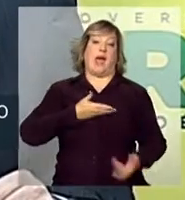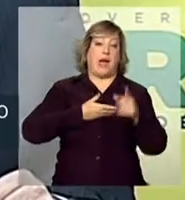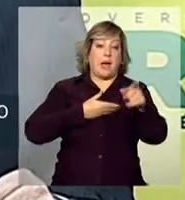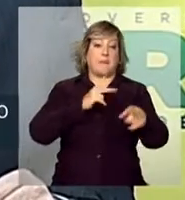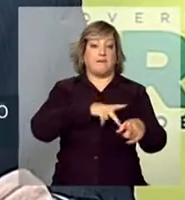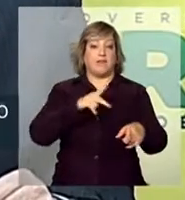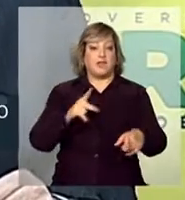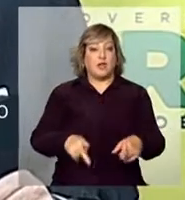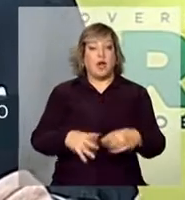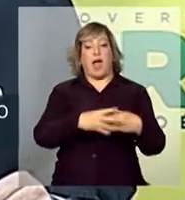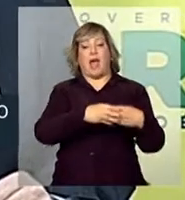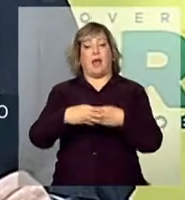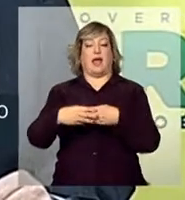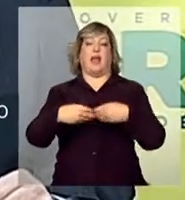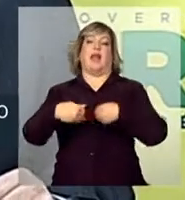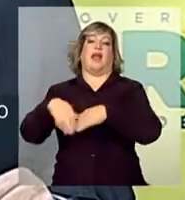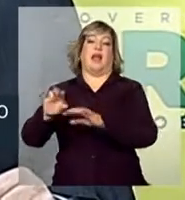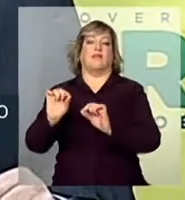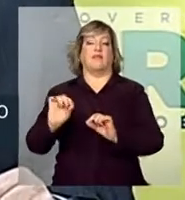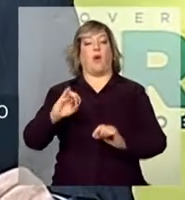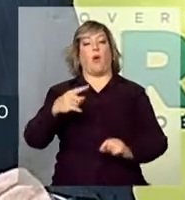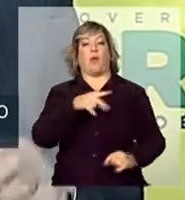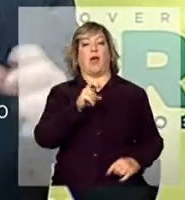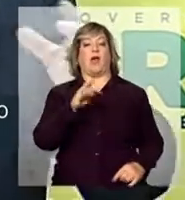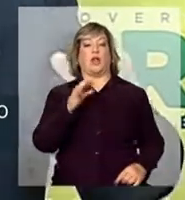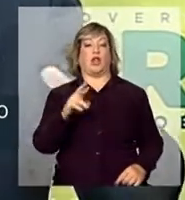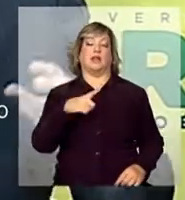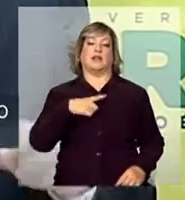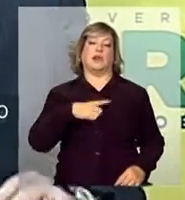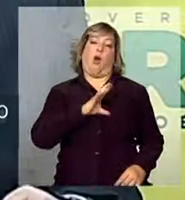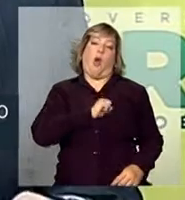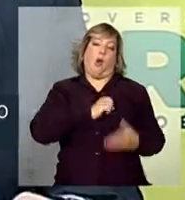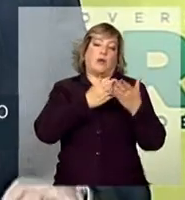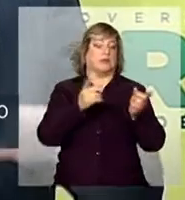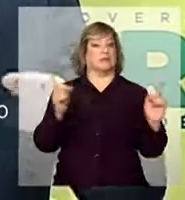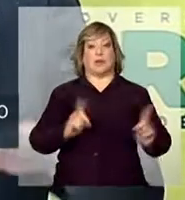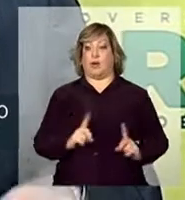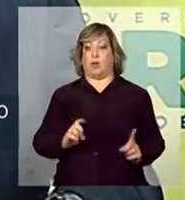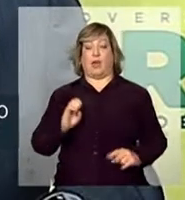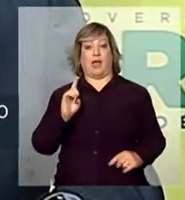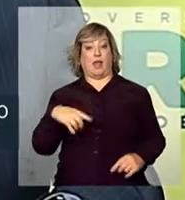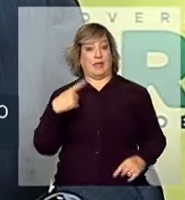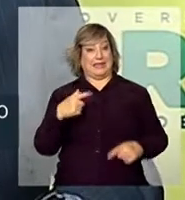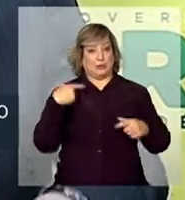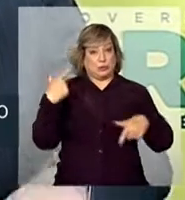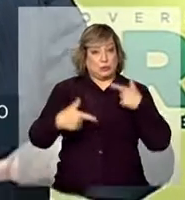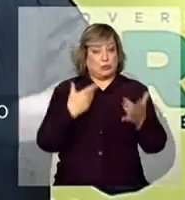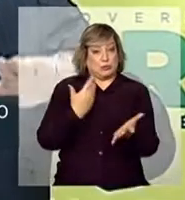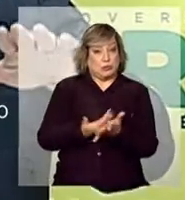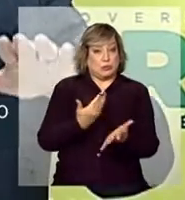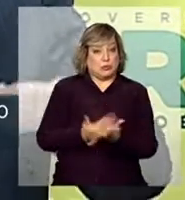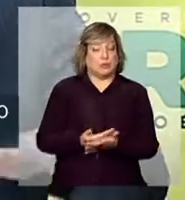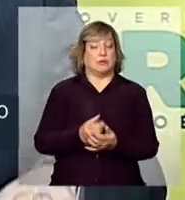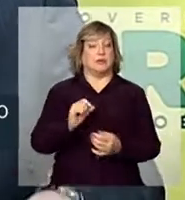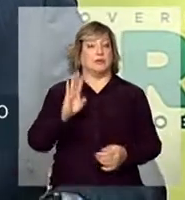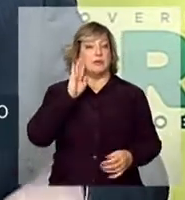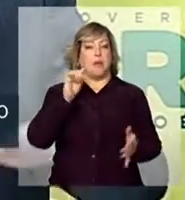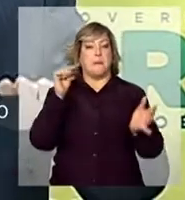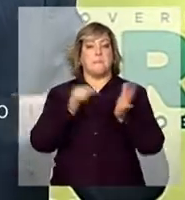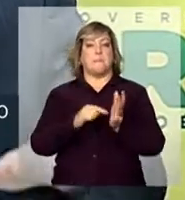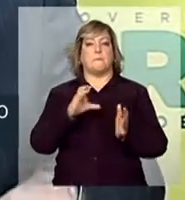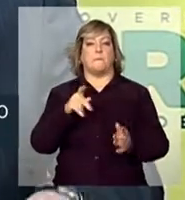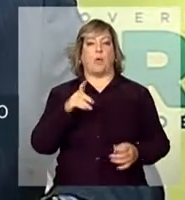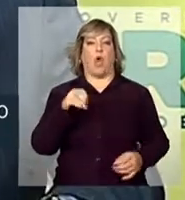professor ou o reitor que tem simpatia pelo reitor ou chefe de apartamento é mérito e o mérito tem que ser